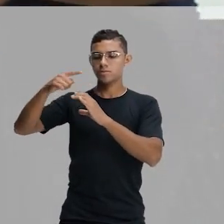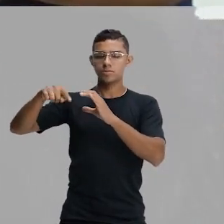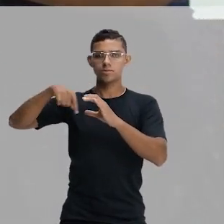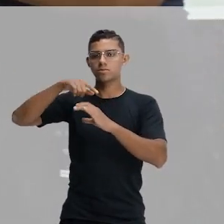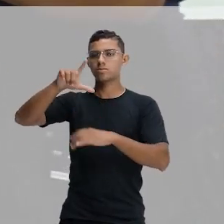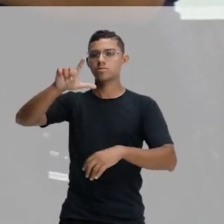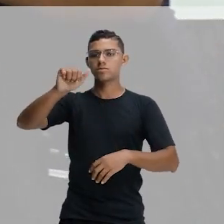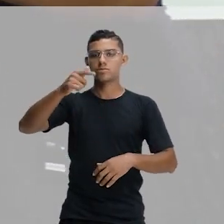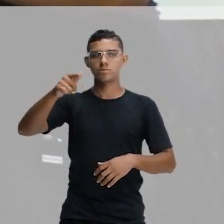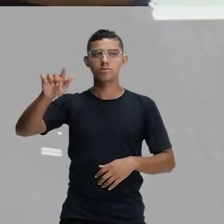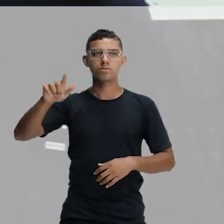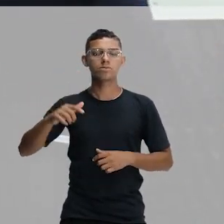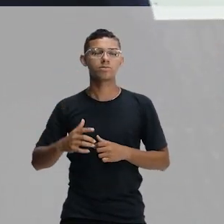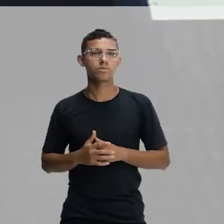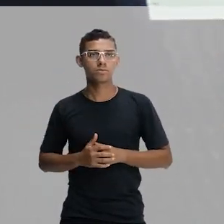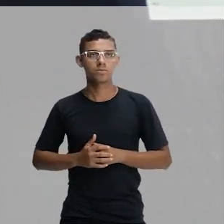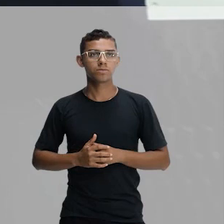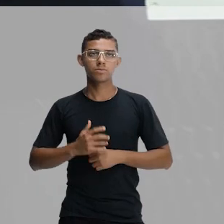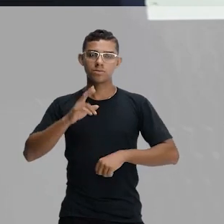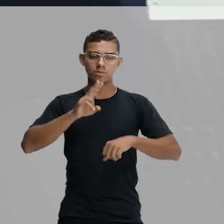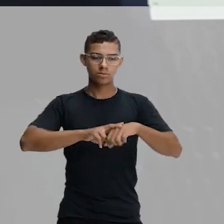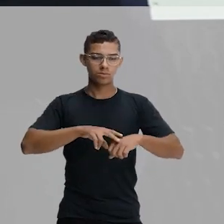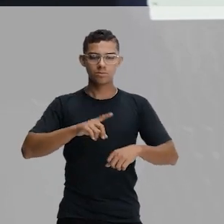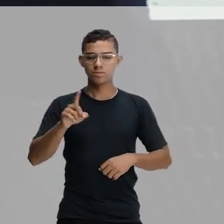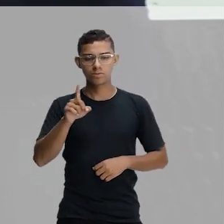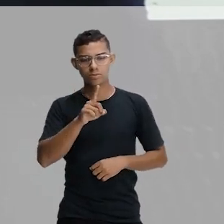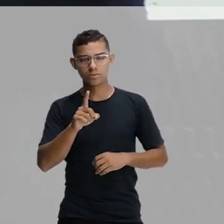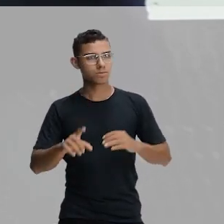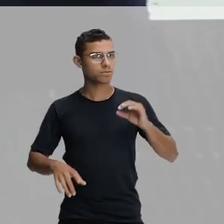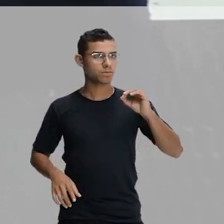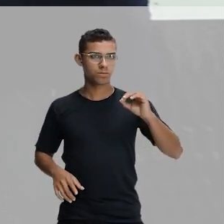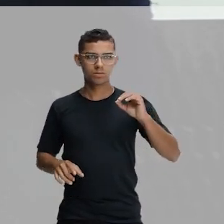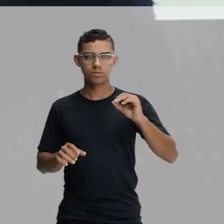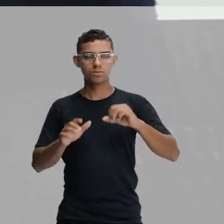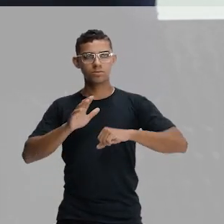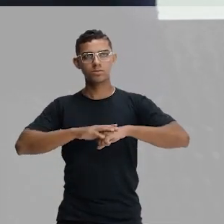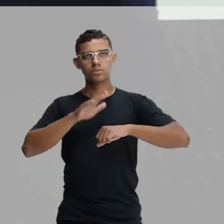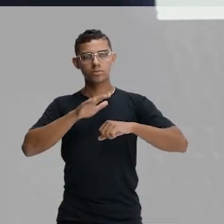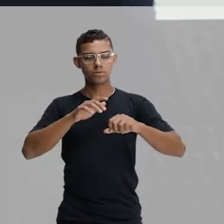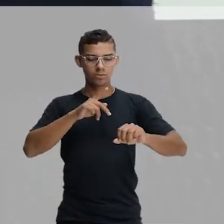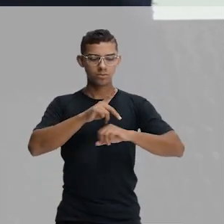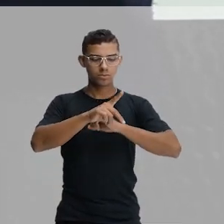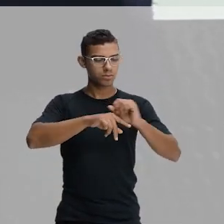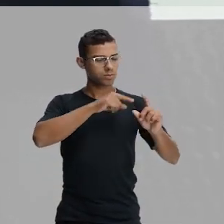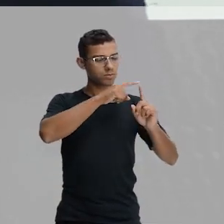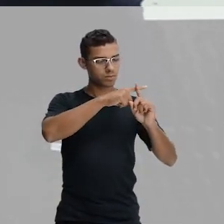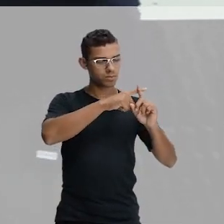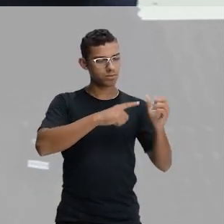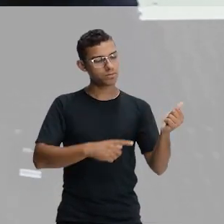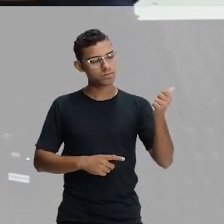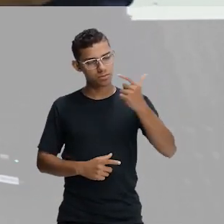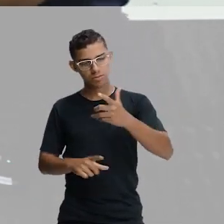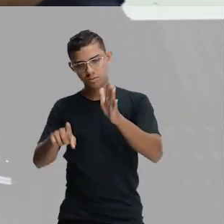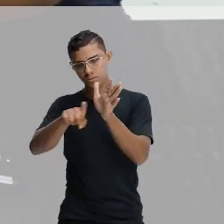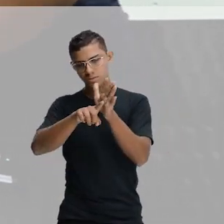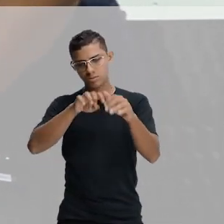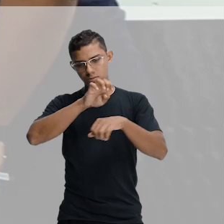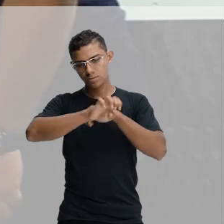Ou seja, o vidro ele não é mais zero, porque ele tem mais cargas positivas do que negativa.